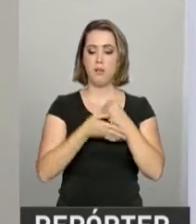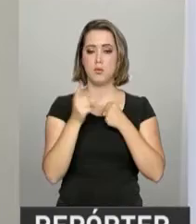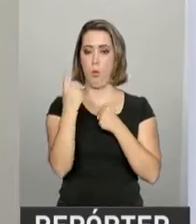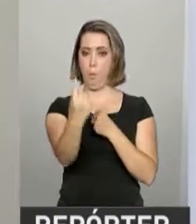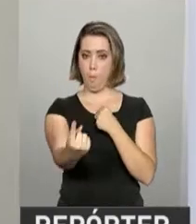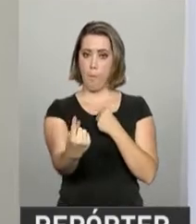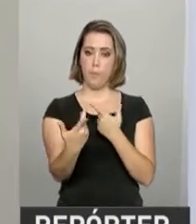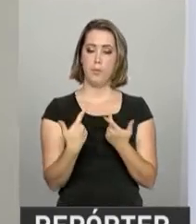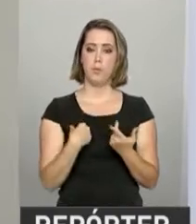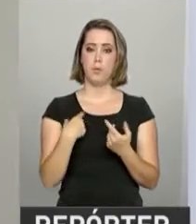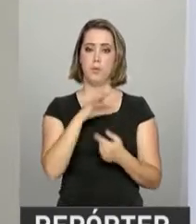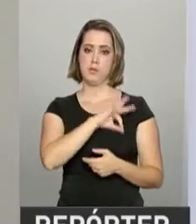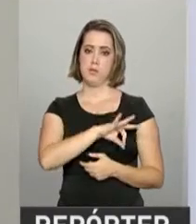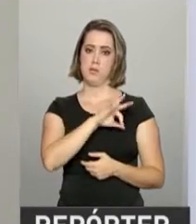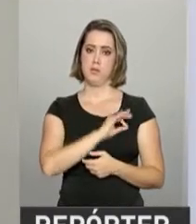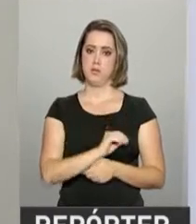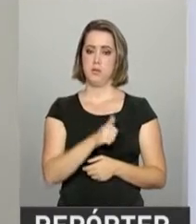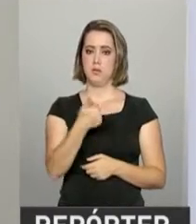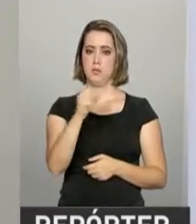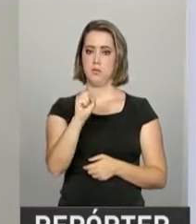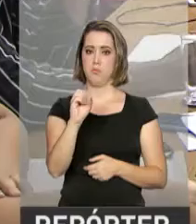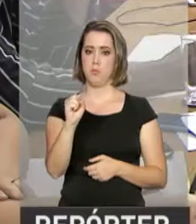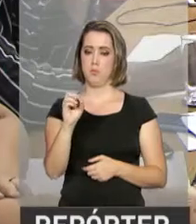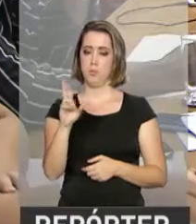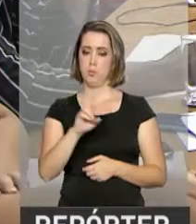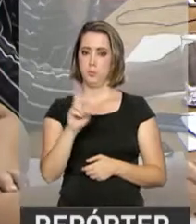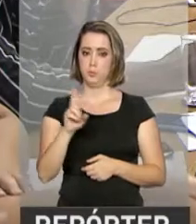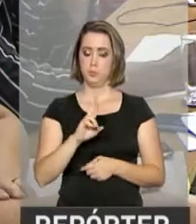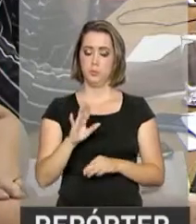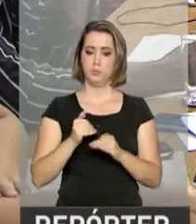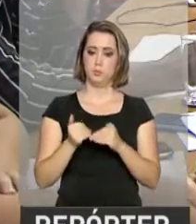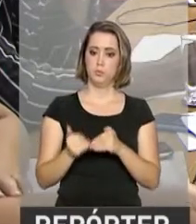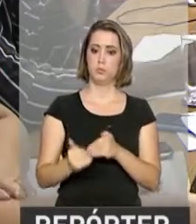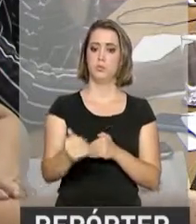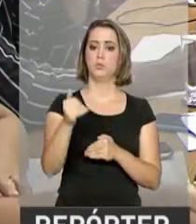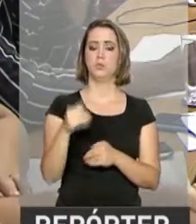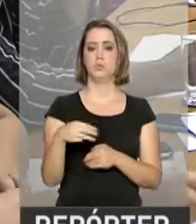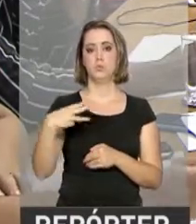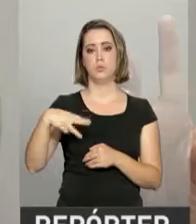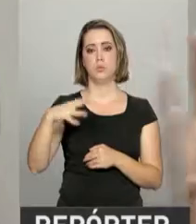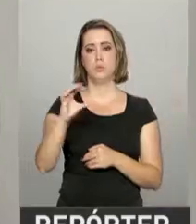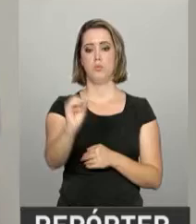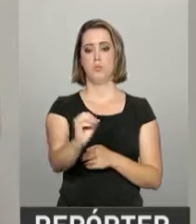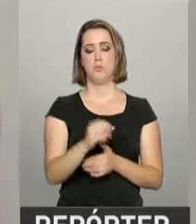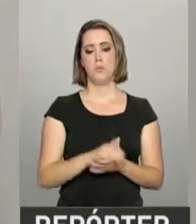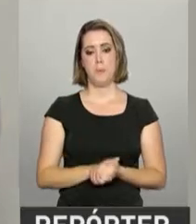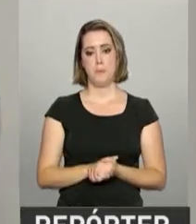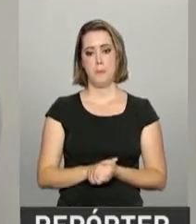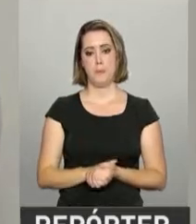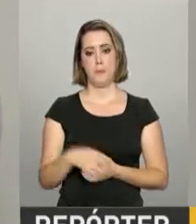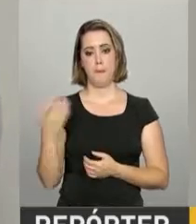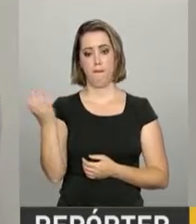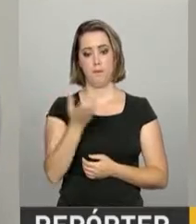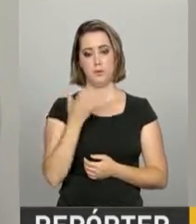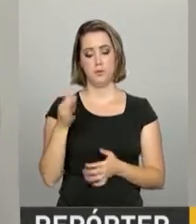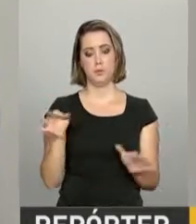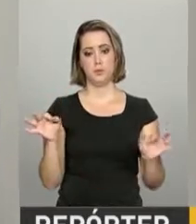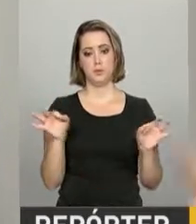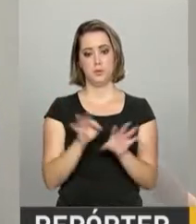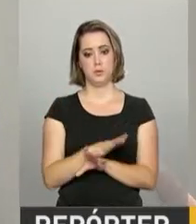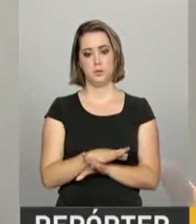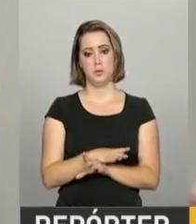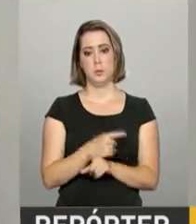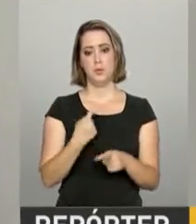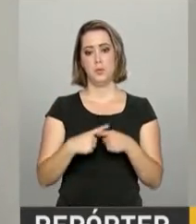com renda mensal de até 1.800 reais a partir do mês de março vão querer resolver problemas específicos de